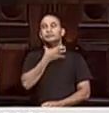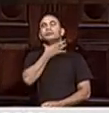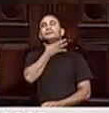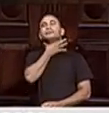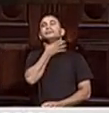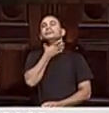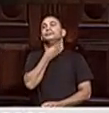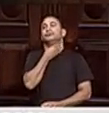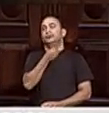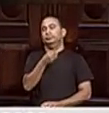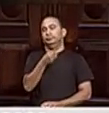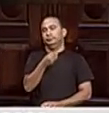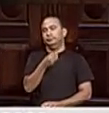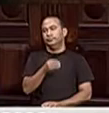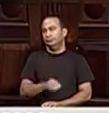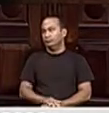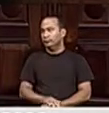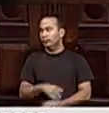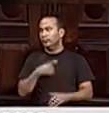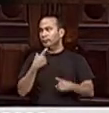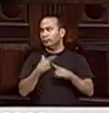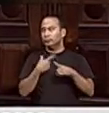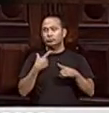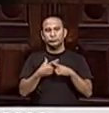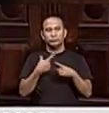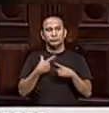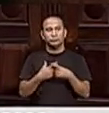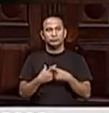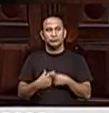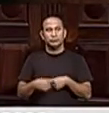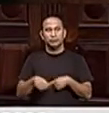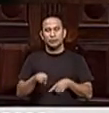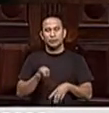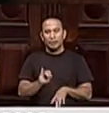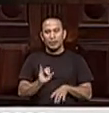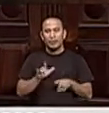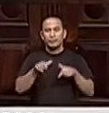artificial. Porque